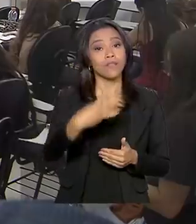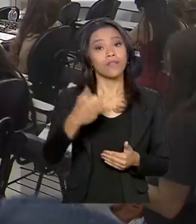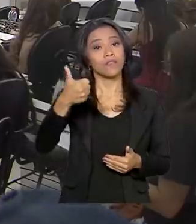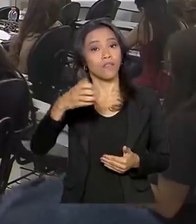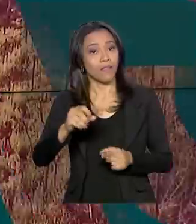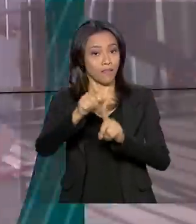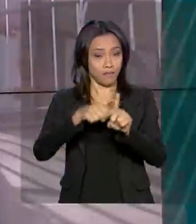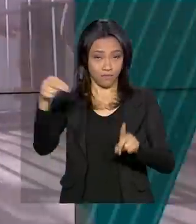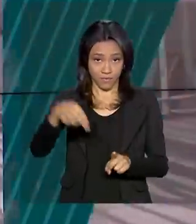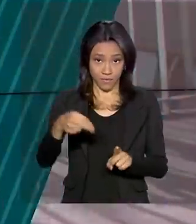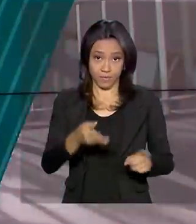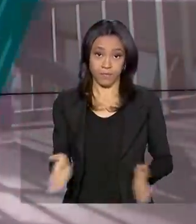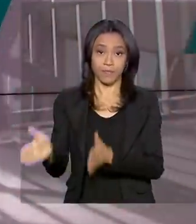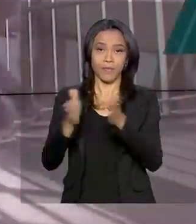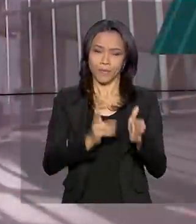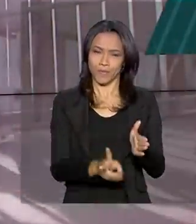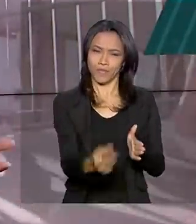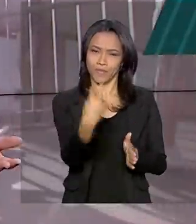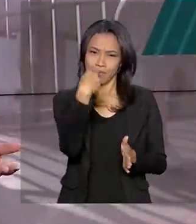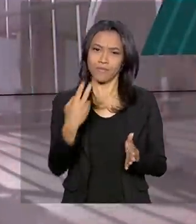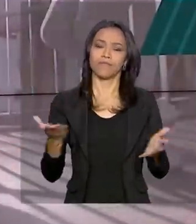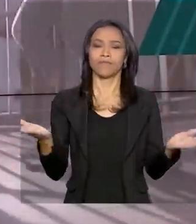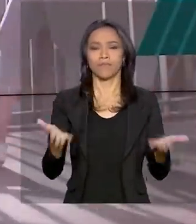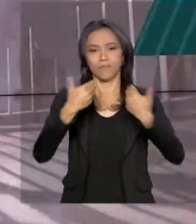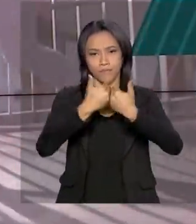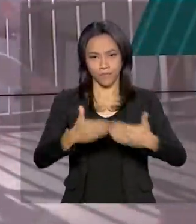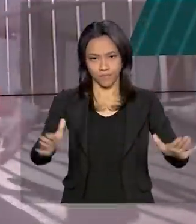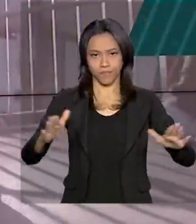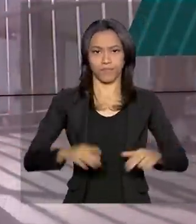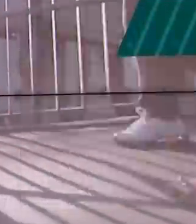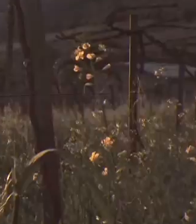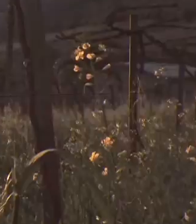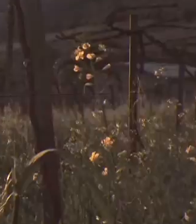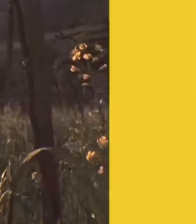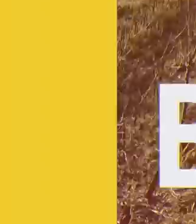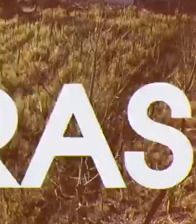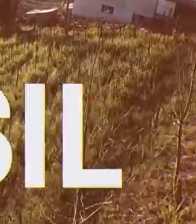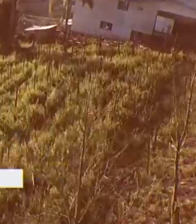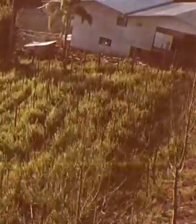de novembro. Fique com a gente, o Brasil em Dia já está no ar.